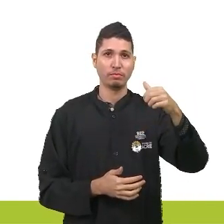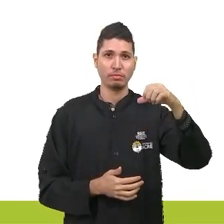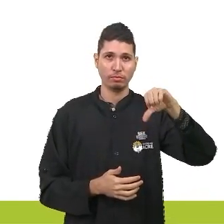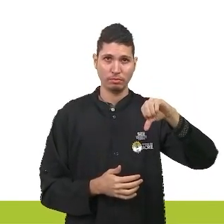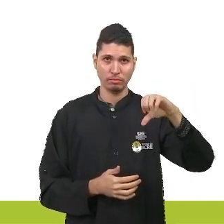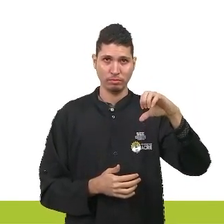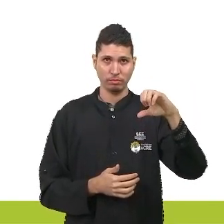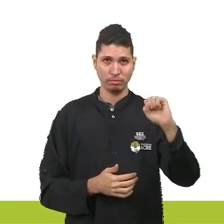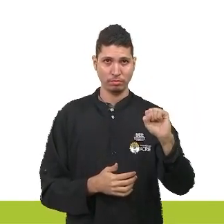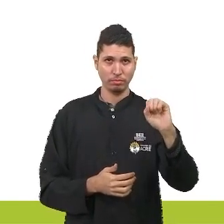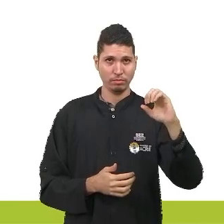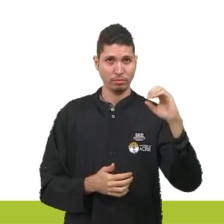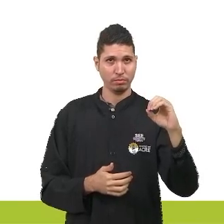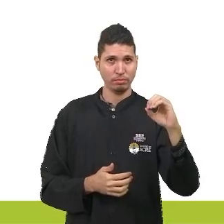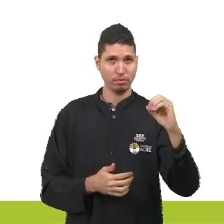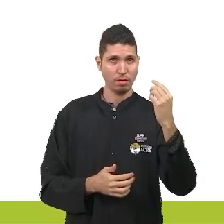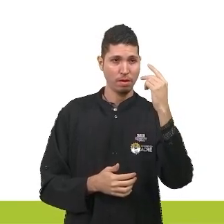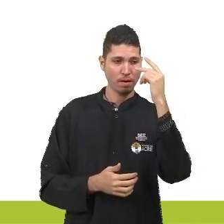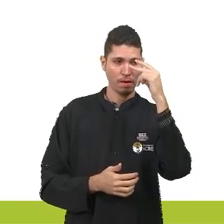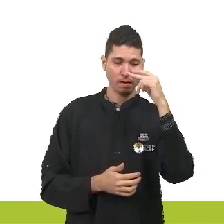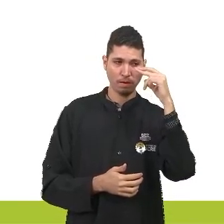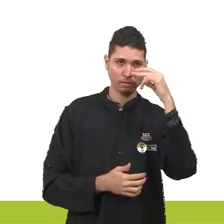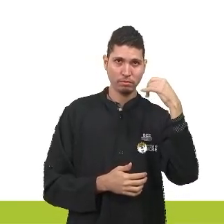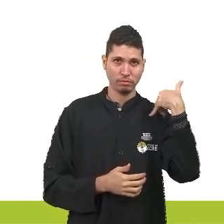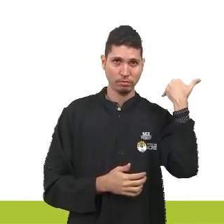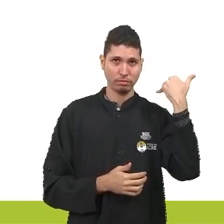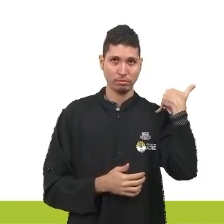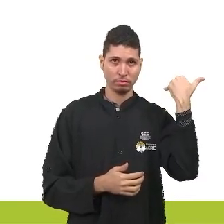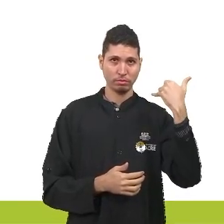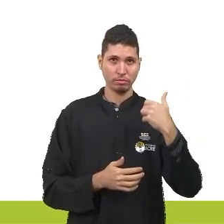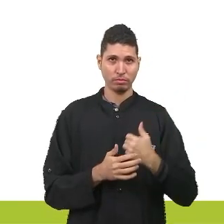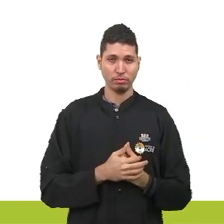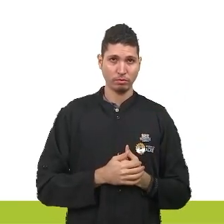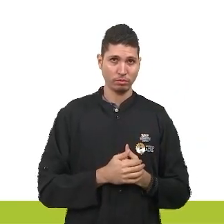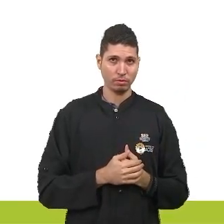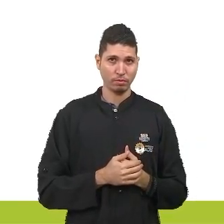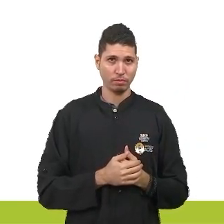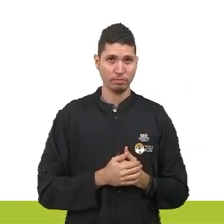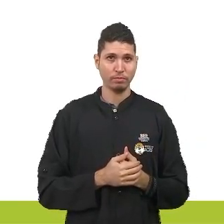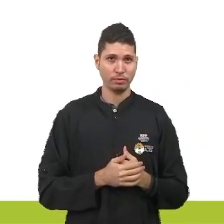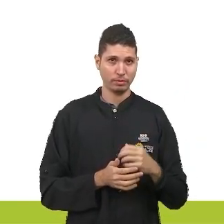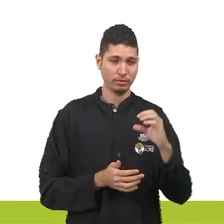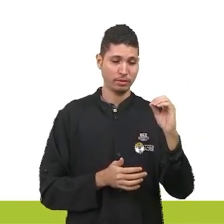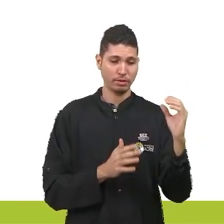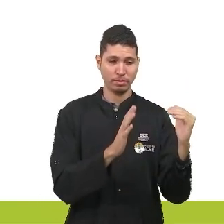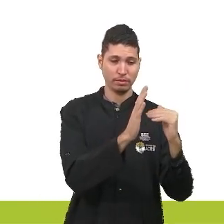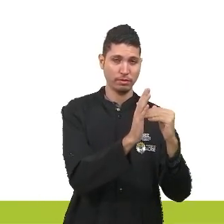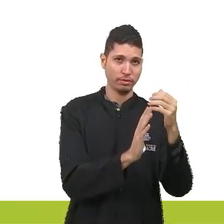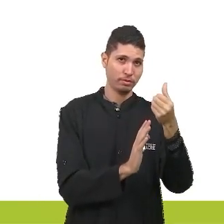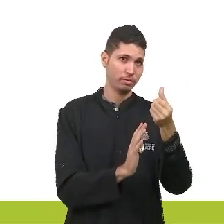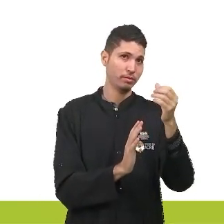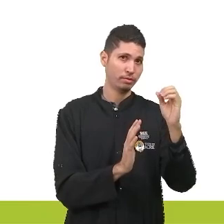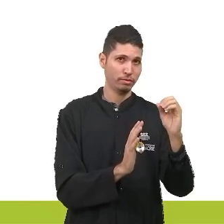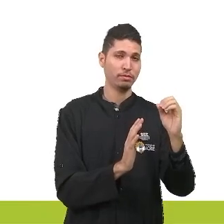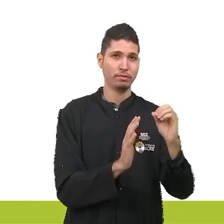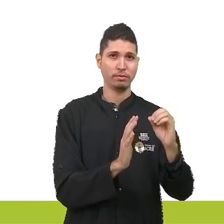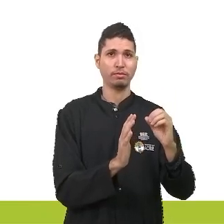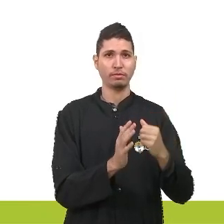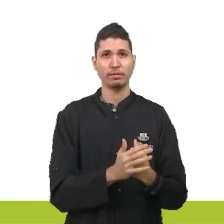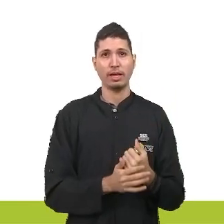1980, aí eu observo a idade que está no centro ali, ó, de 0 a 70 anos, tá? E aí